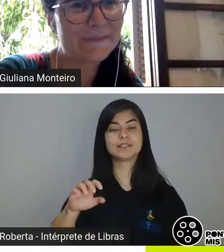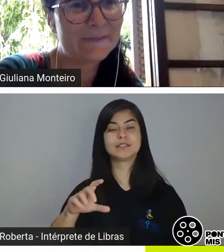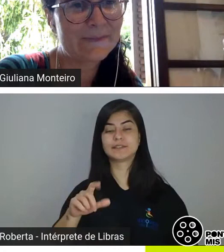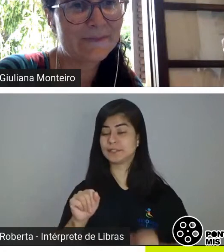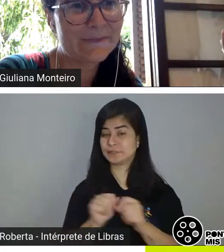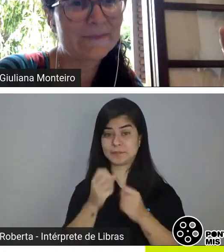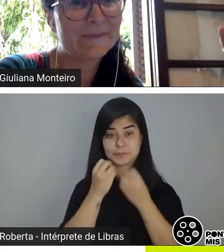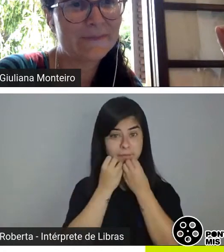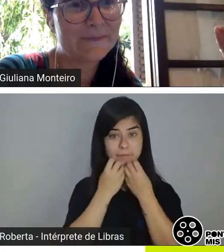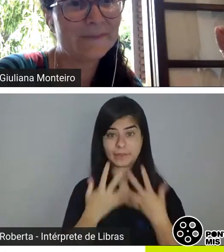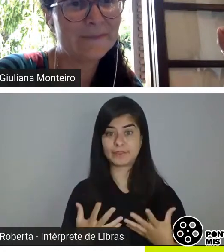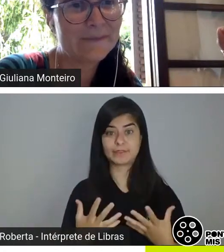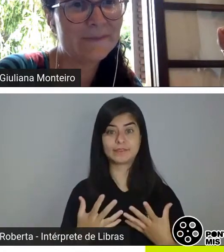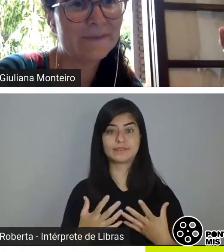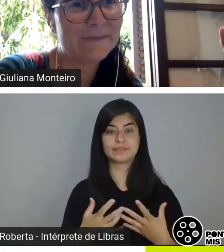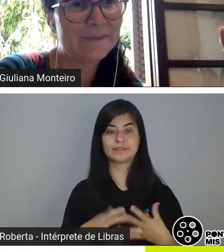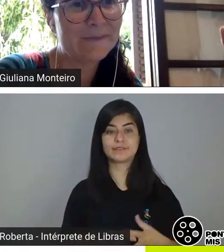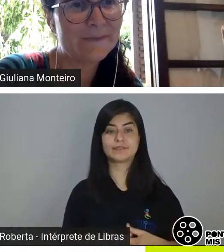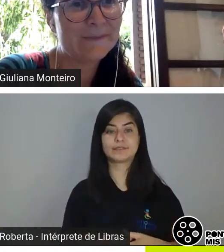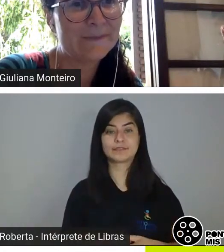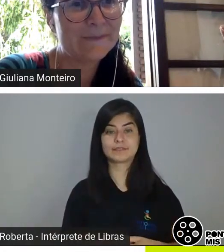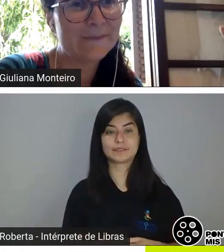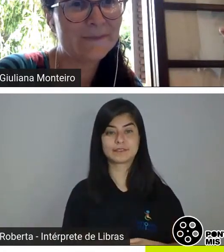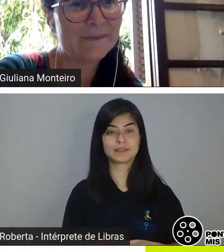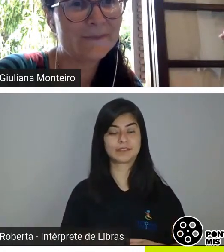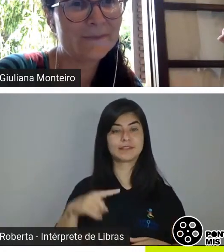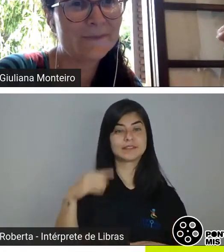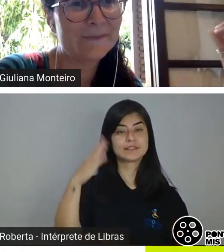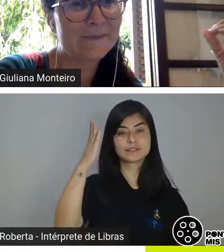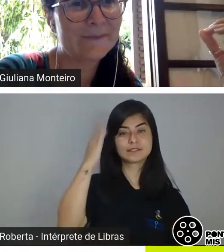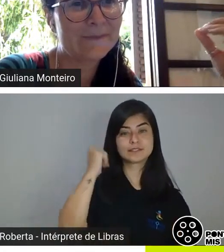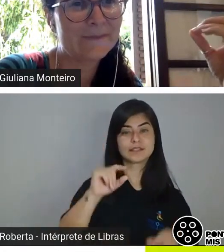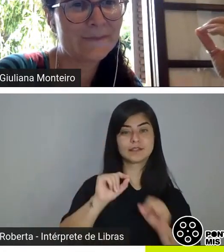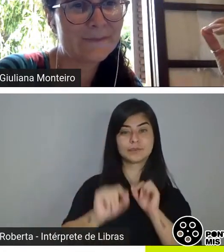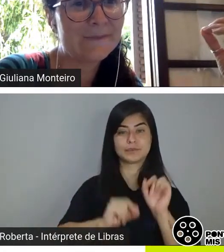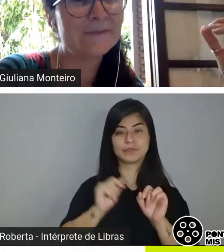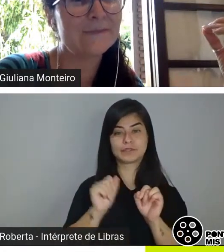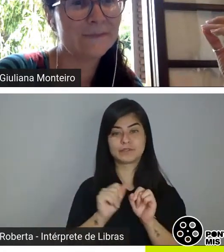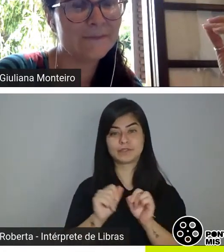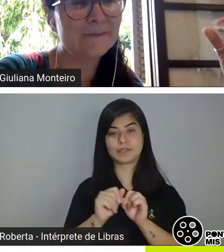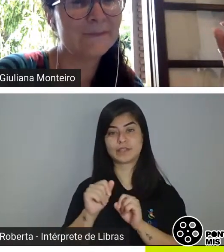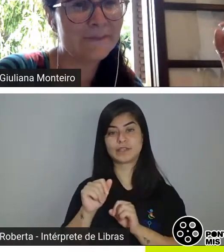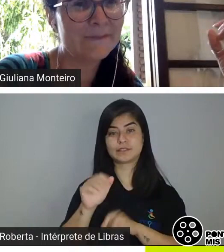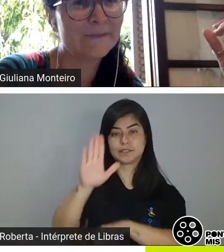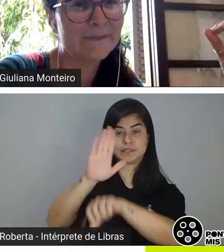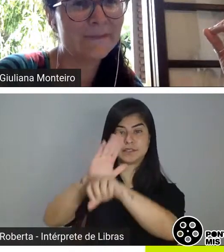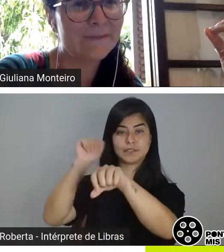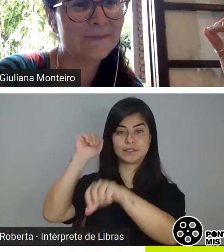tu mais ou menos sabe o que fazer, chamando o ator, né?